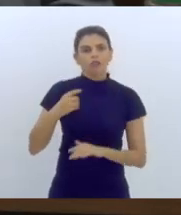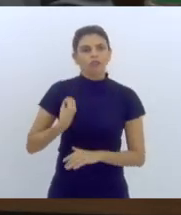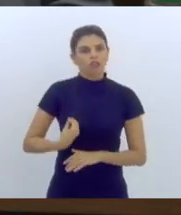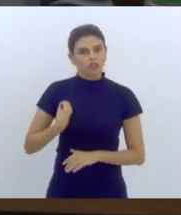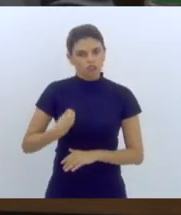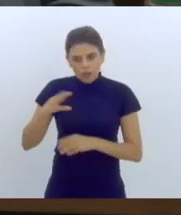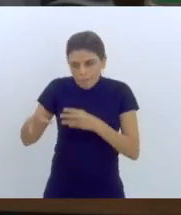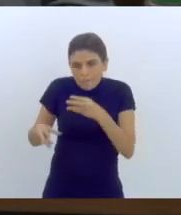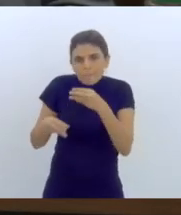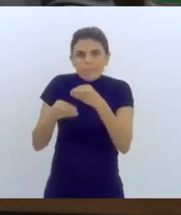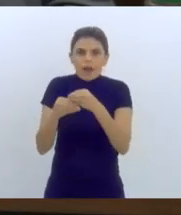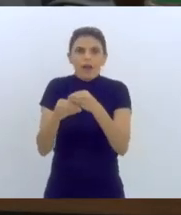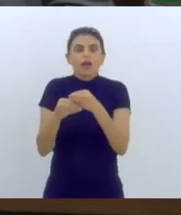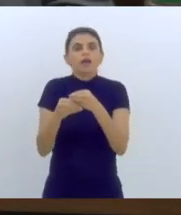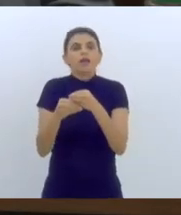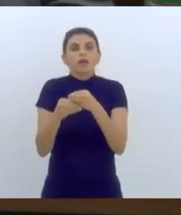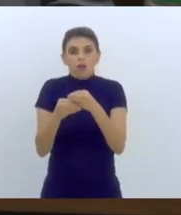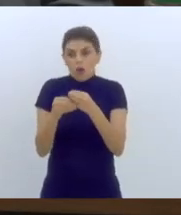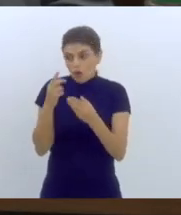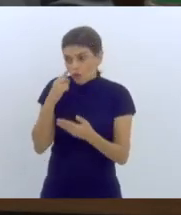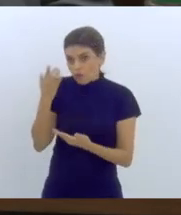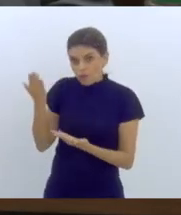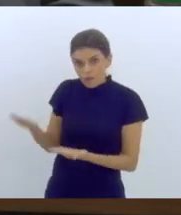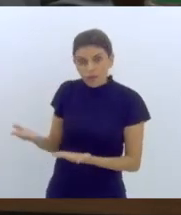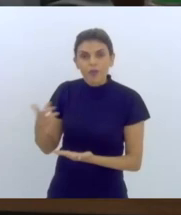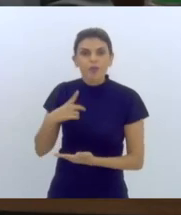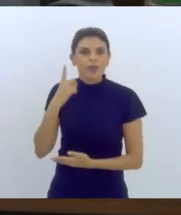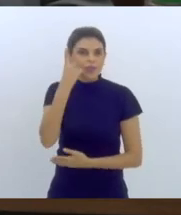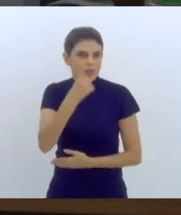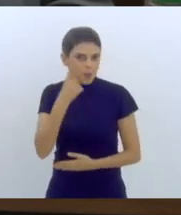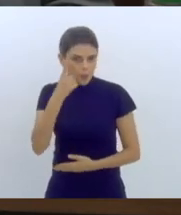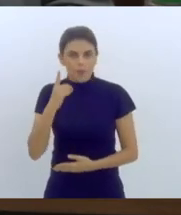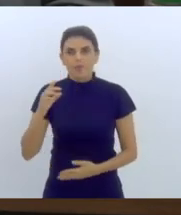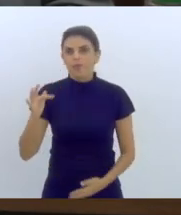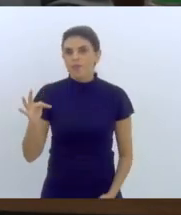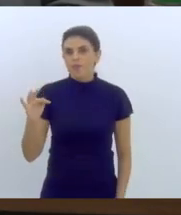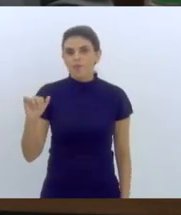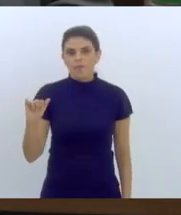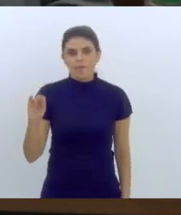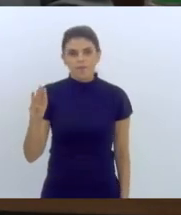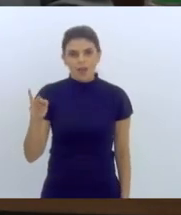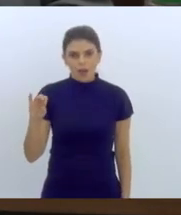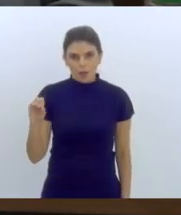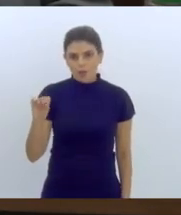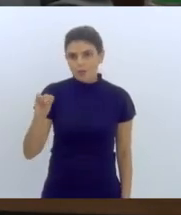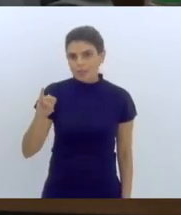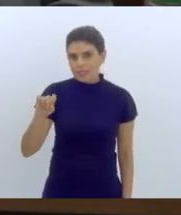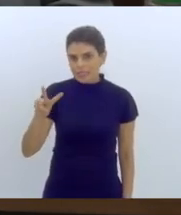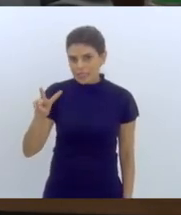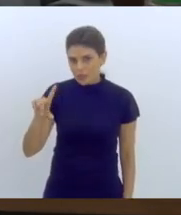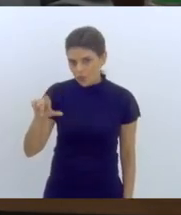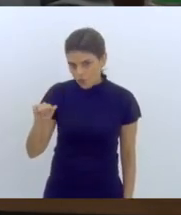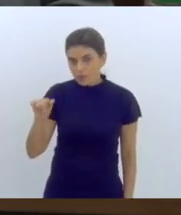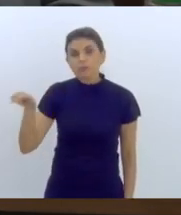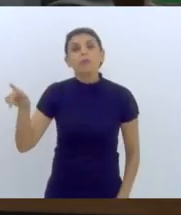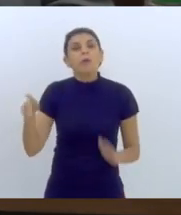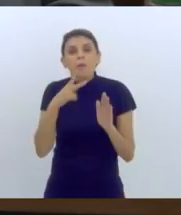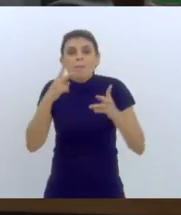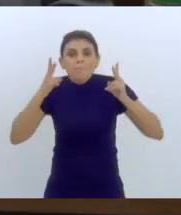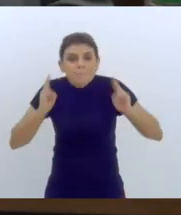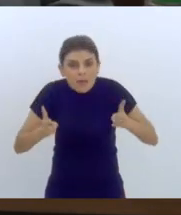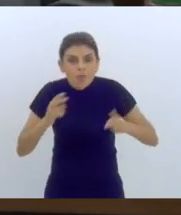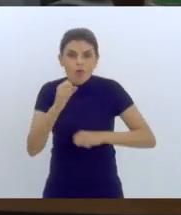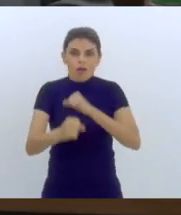existente que estabelece, veja aqui o deputado Fábio Silva, a lei, inclusive, é do mesmo